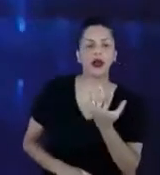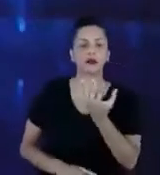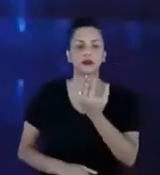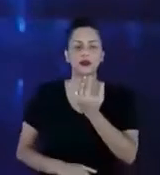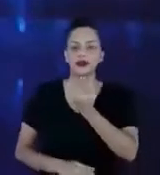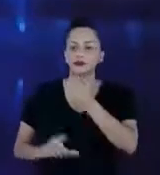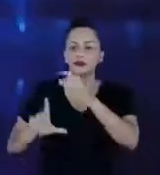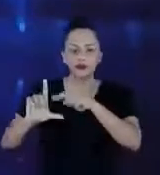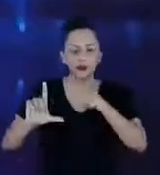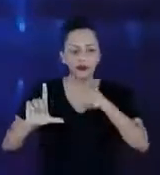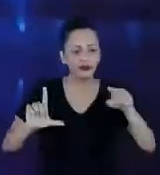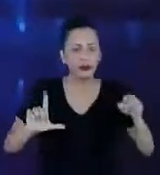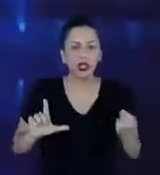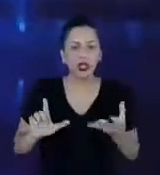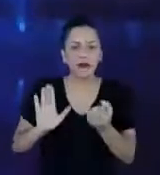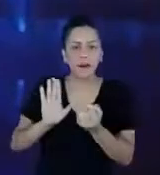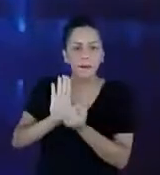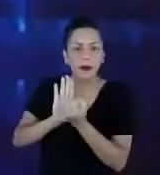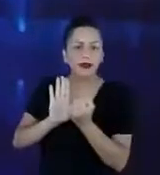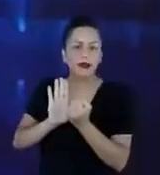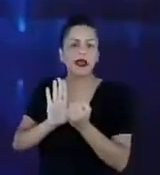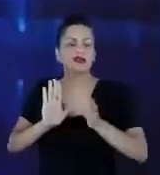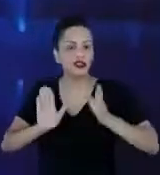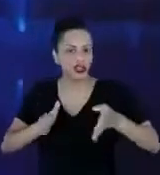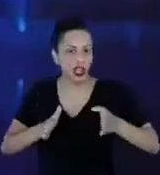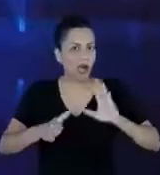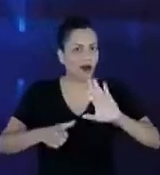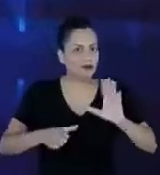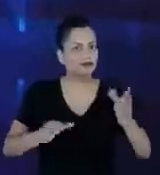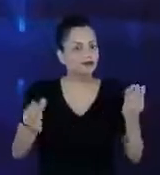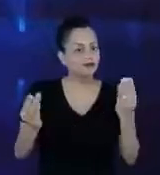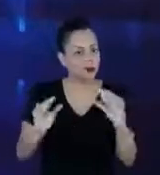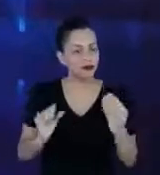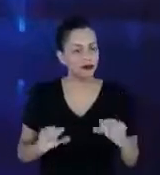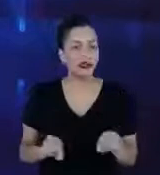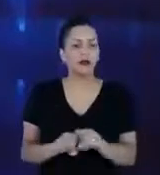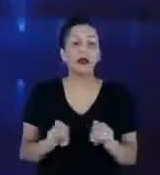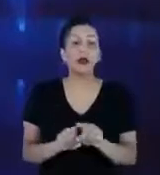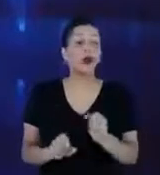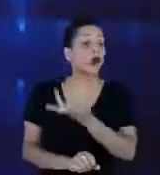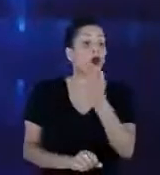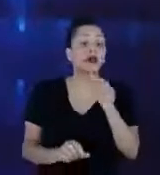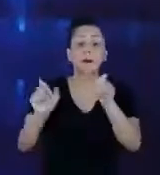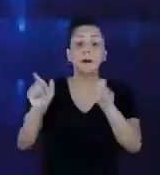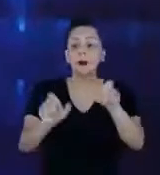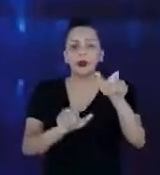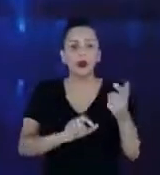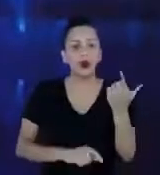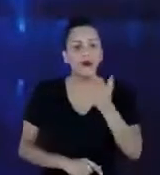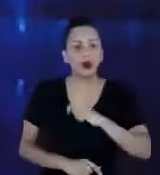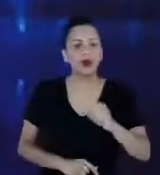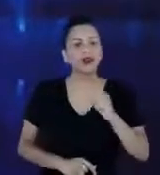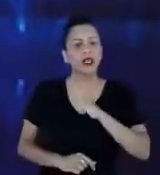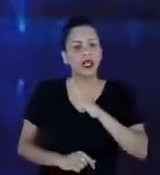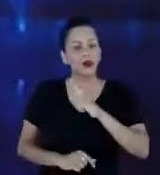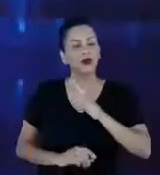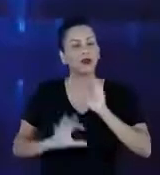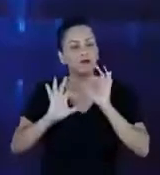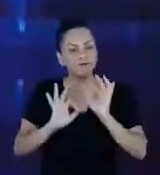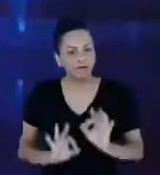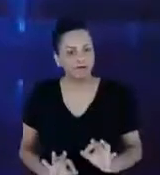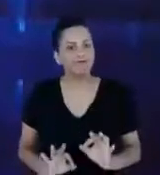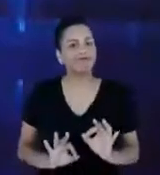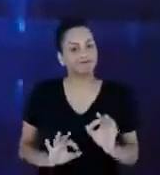de novas patentes que foram colocadas, né? Quantas pessoas conseguiram se graduar de forma adequada dentro